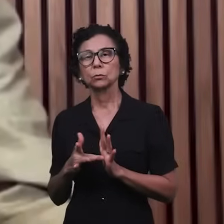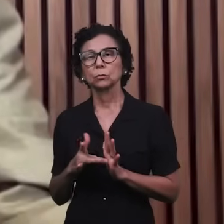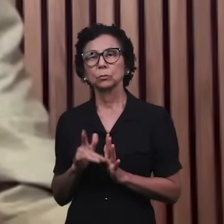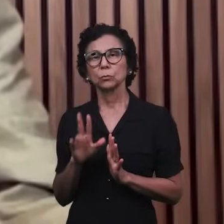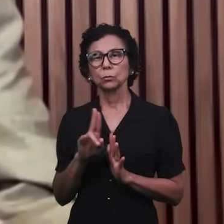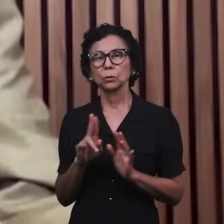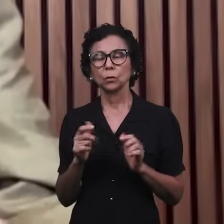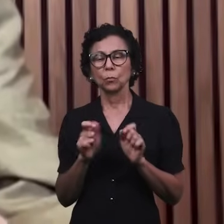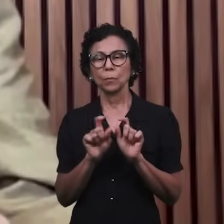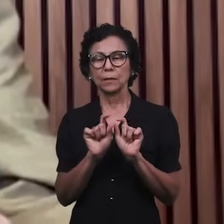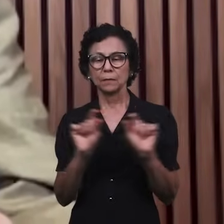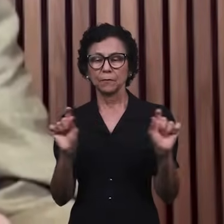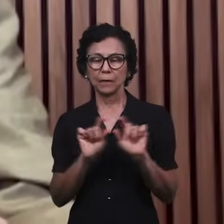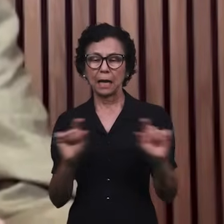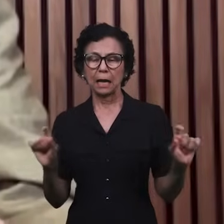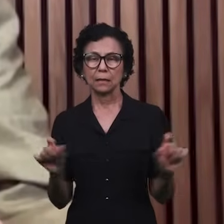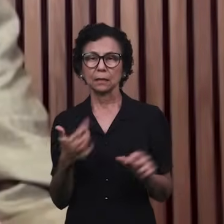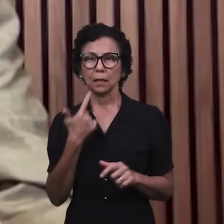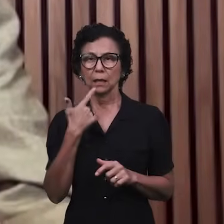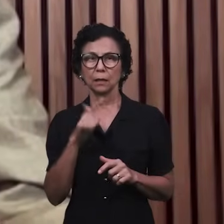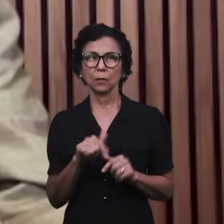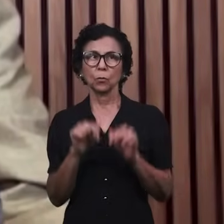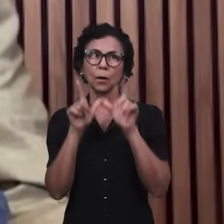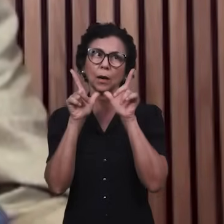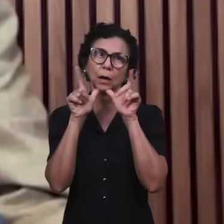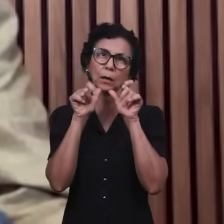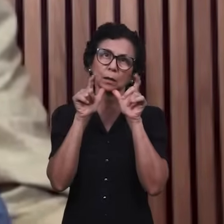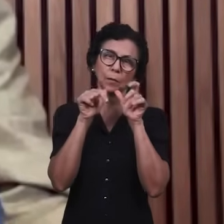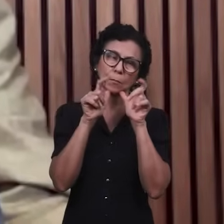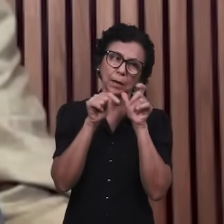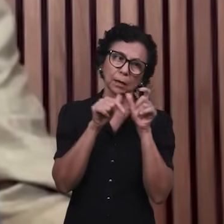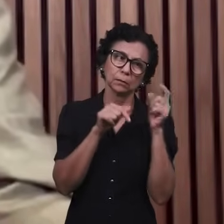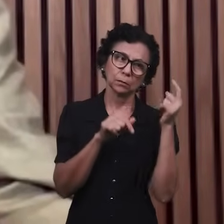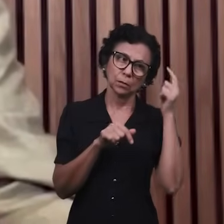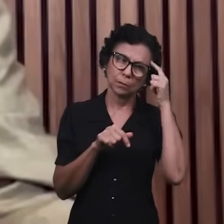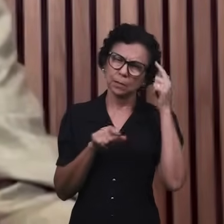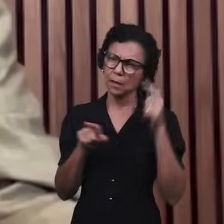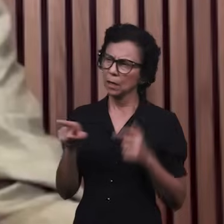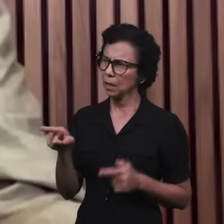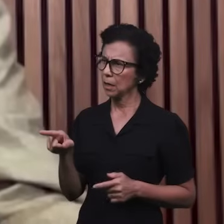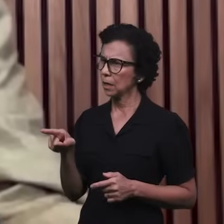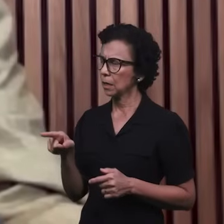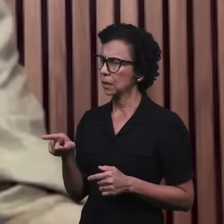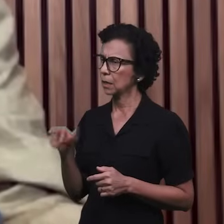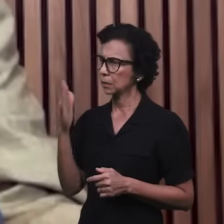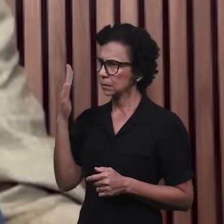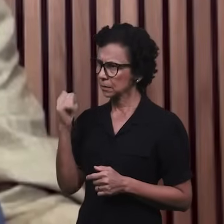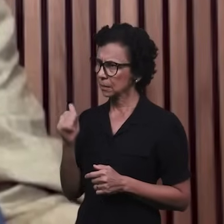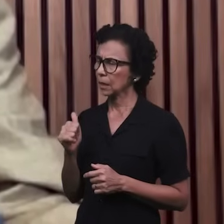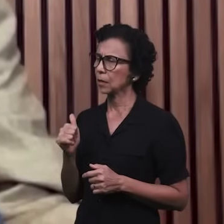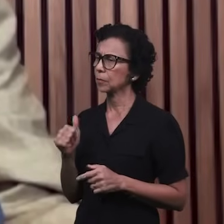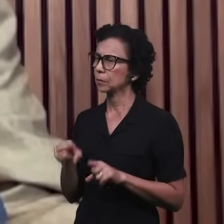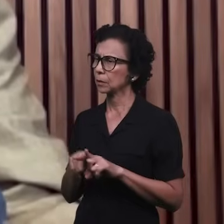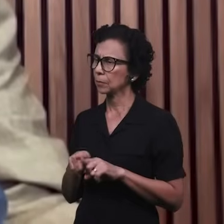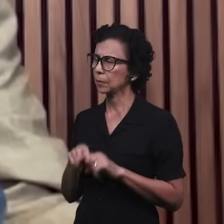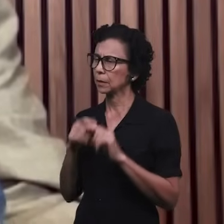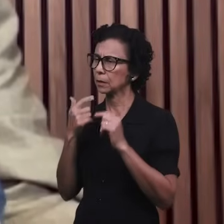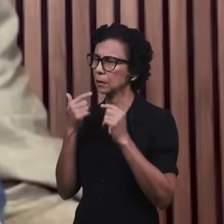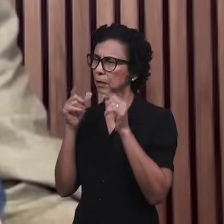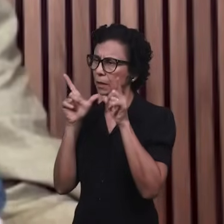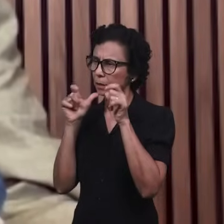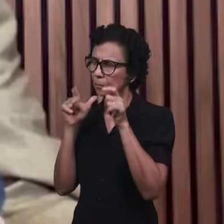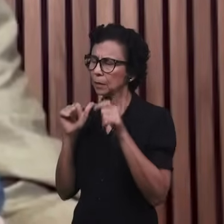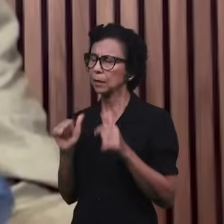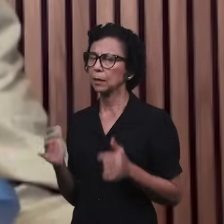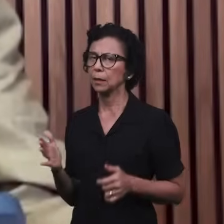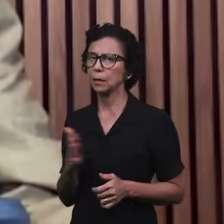Jesus fala algumas expressões em aramaico, daí eles pensarem que Jesus falava o aramaico também, né? Sim. Quando,